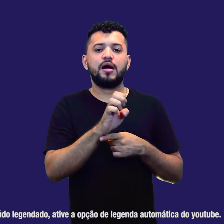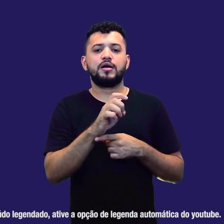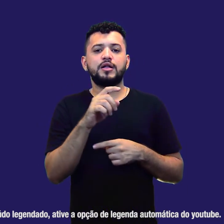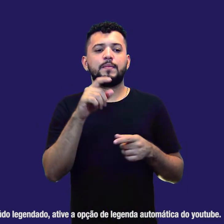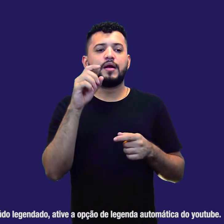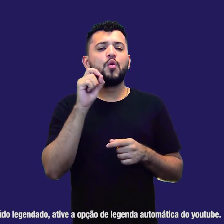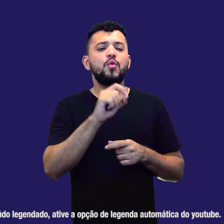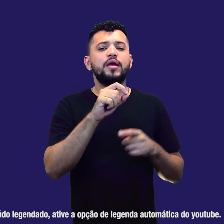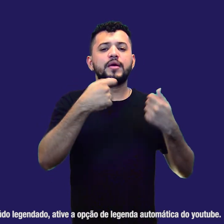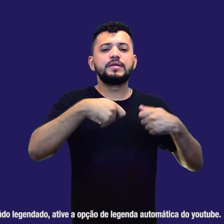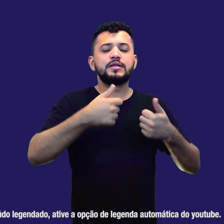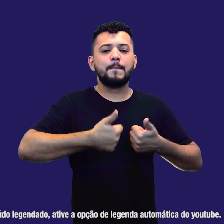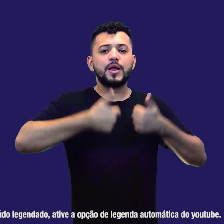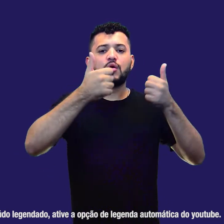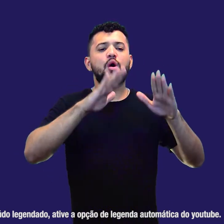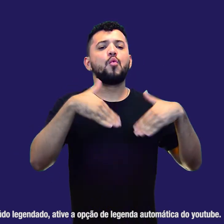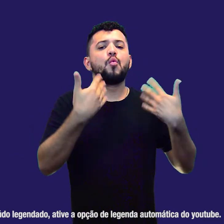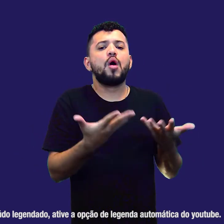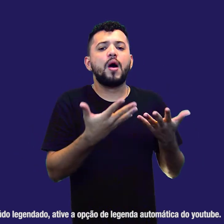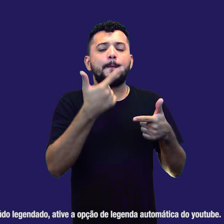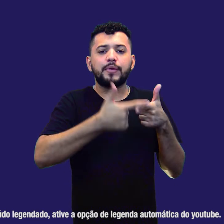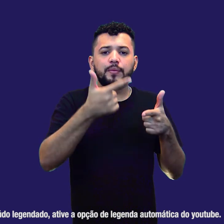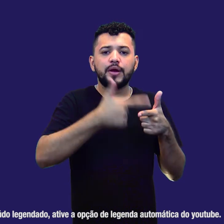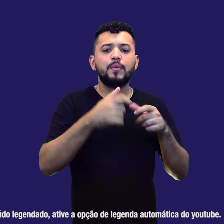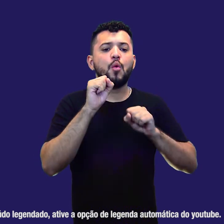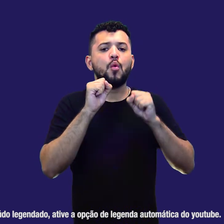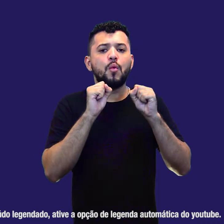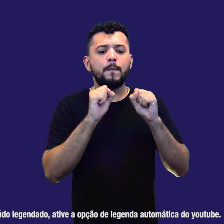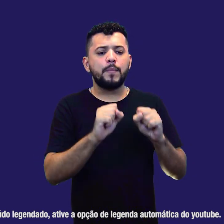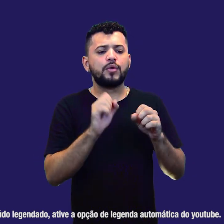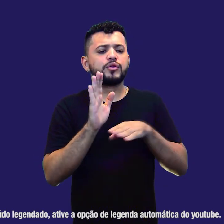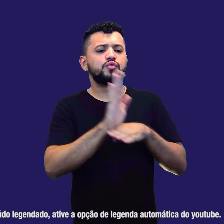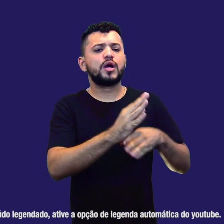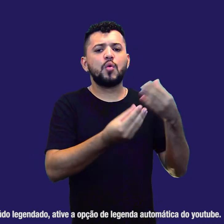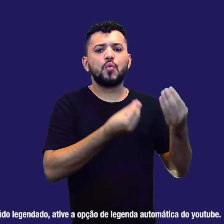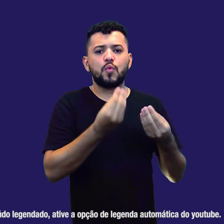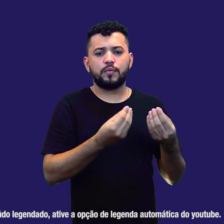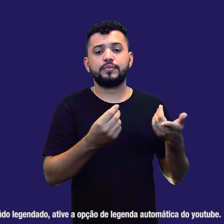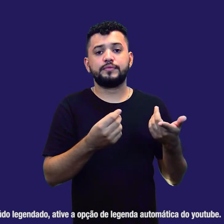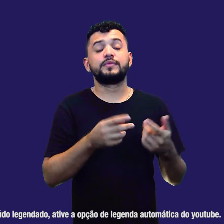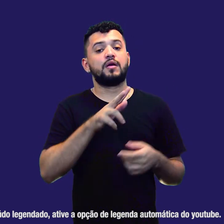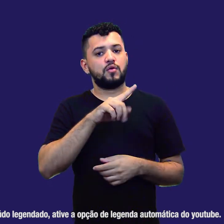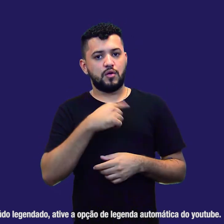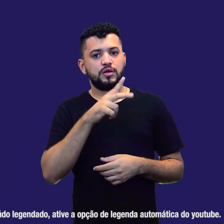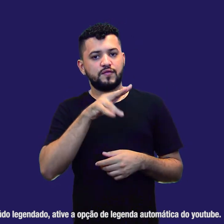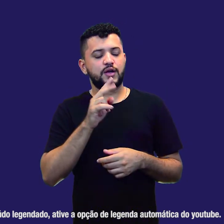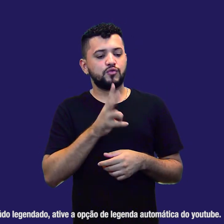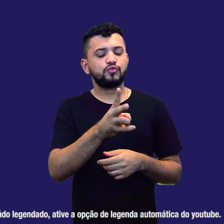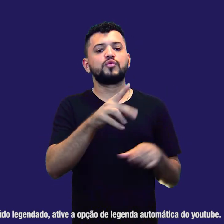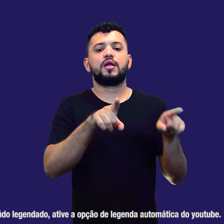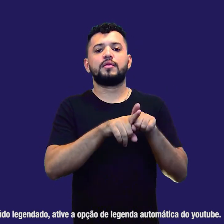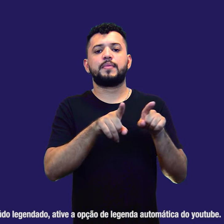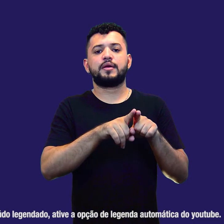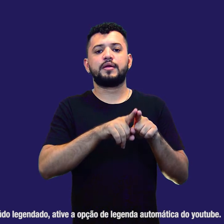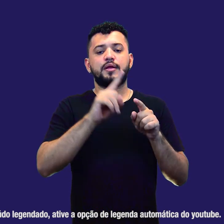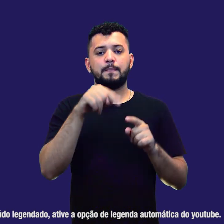melhorem, qual que é o problema, se a gente pode interceder de alguma forma, e isso vai continuar com mais afinco a partir do